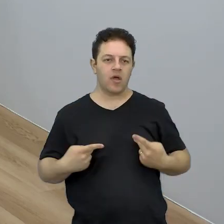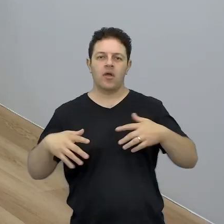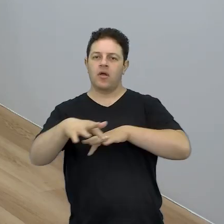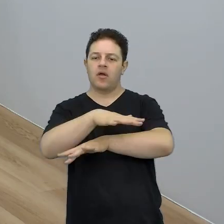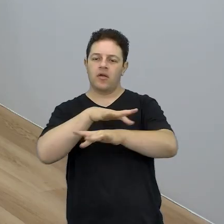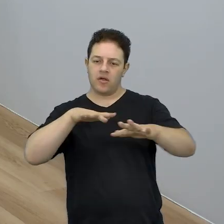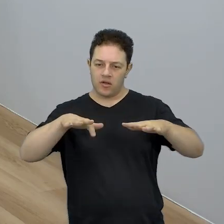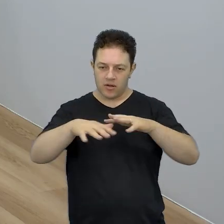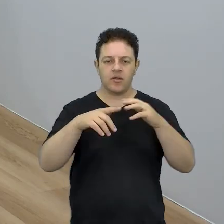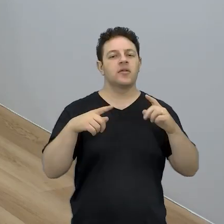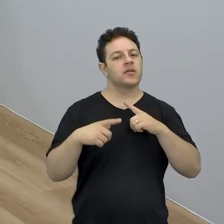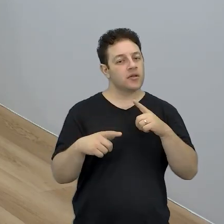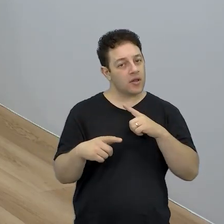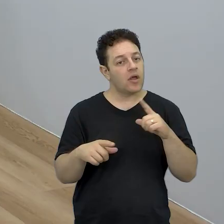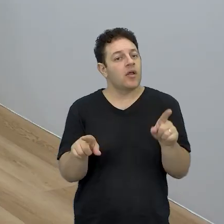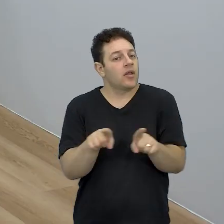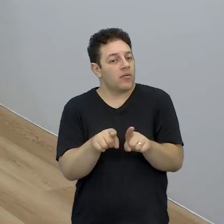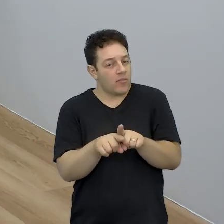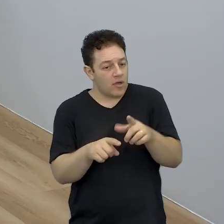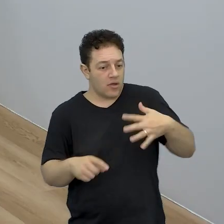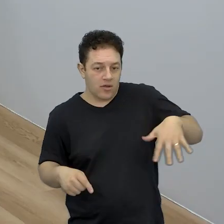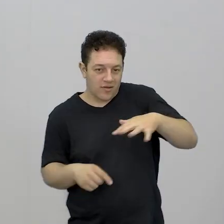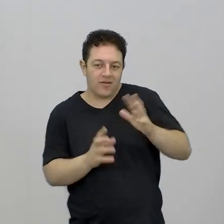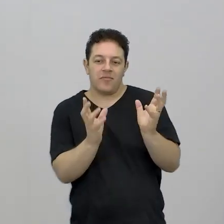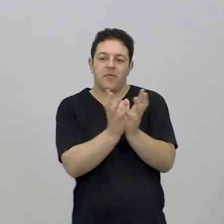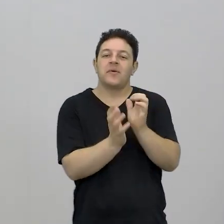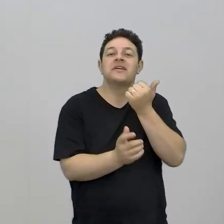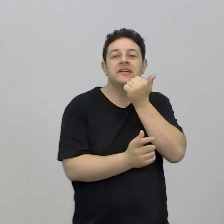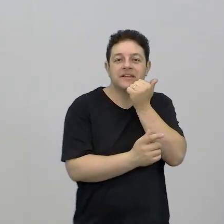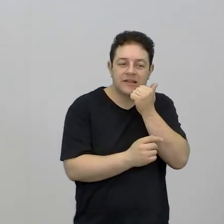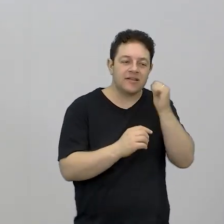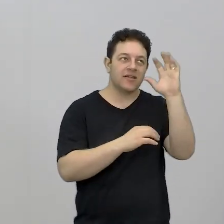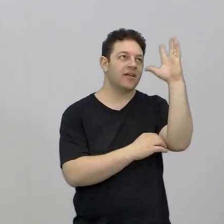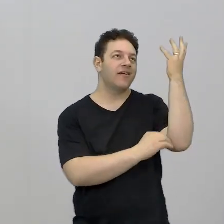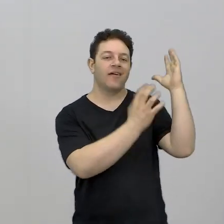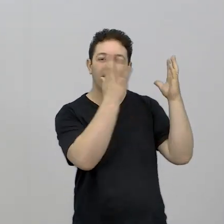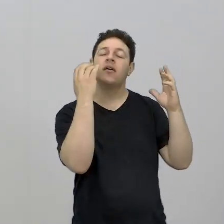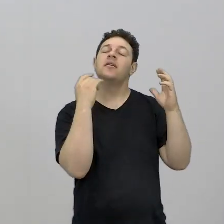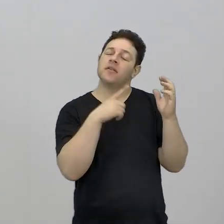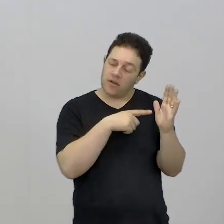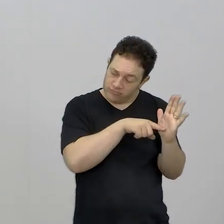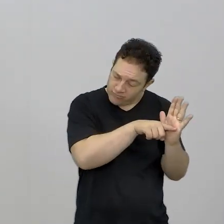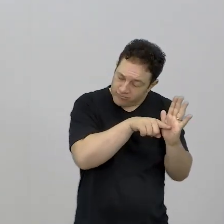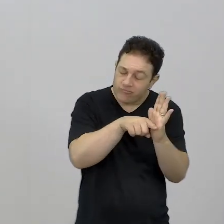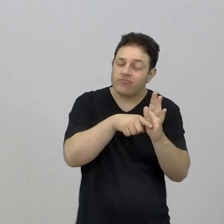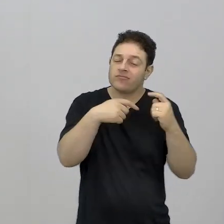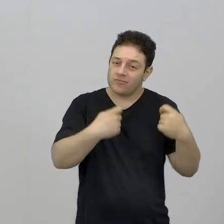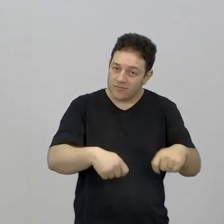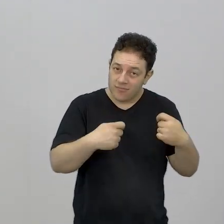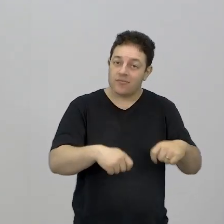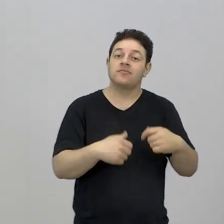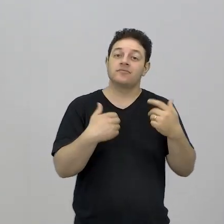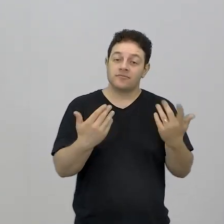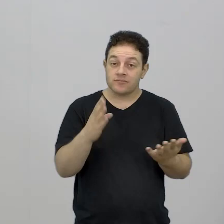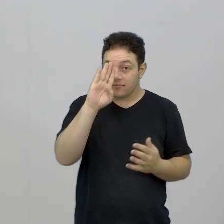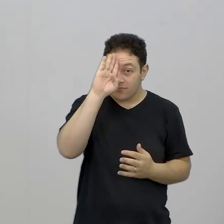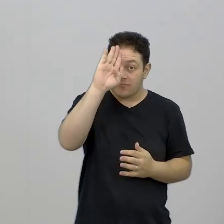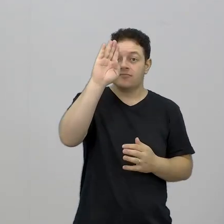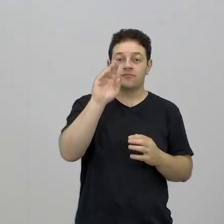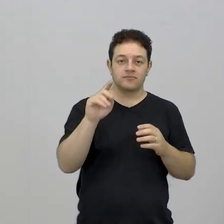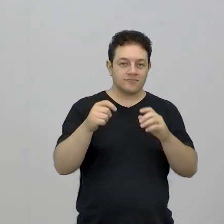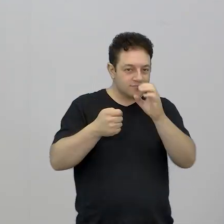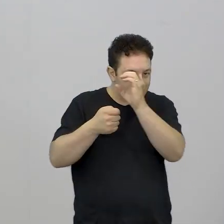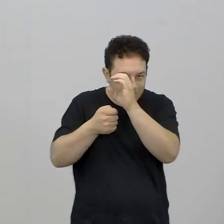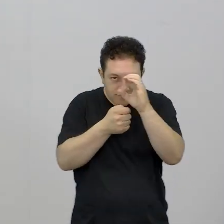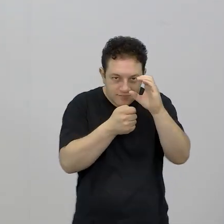né? Mas é no nosso também, né? No nosso caso, aí nas ciências da natureza. Por isso, então, que o eixo, né, aí de